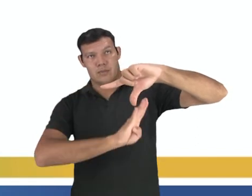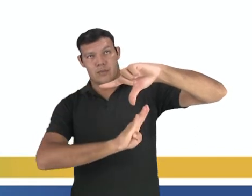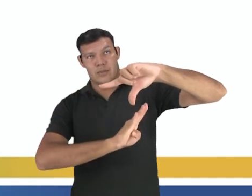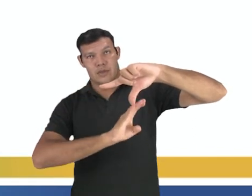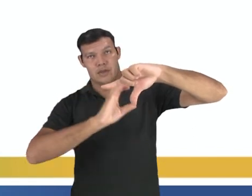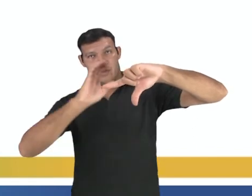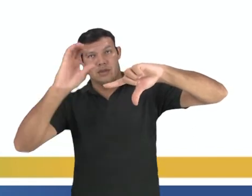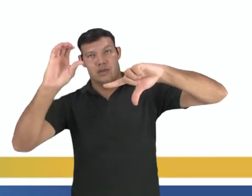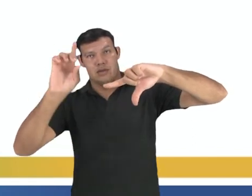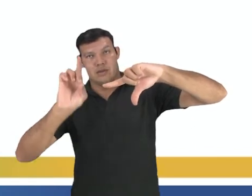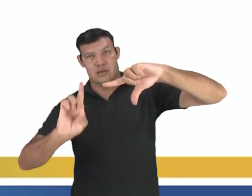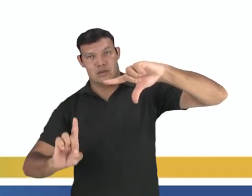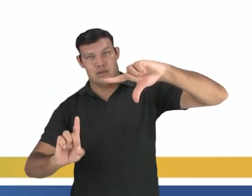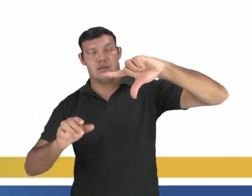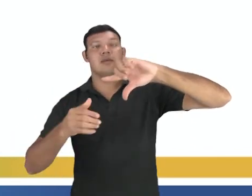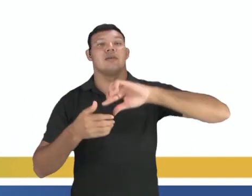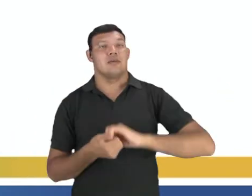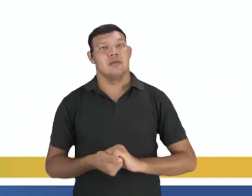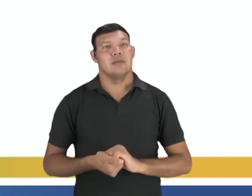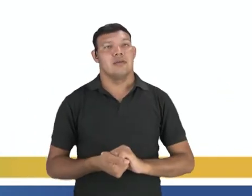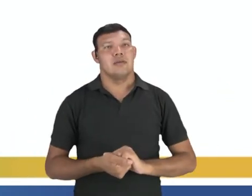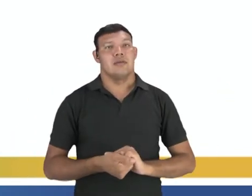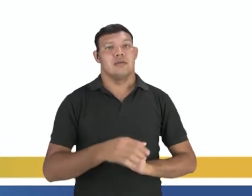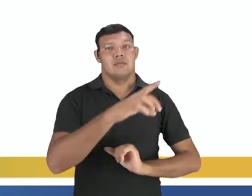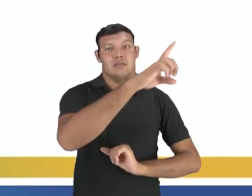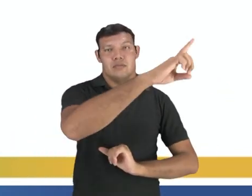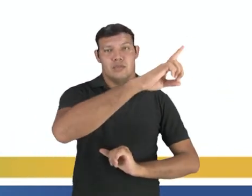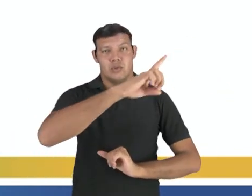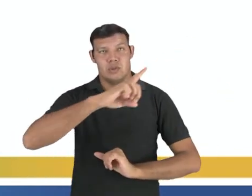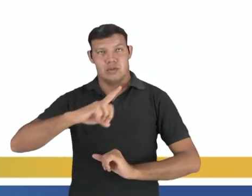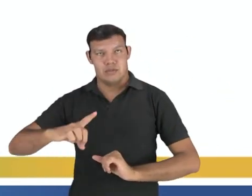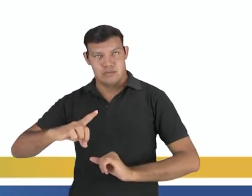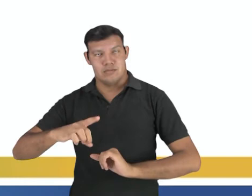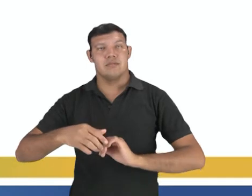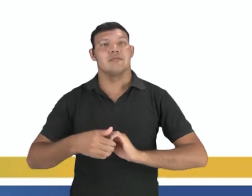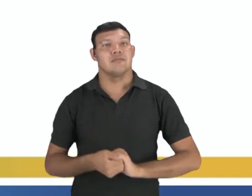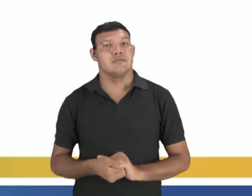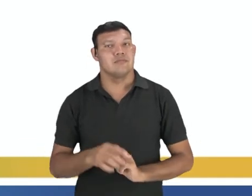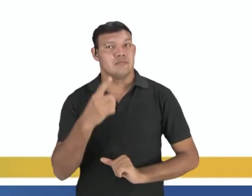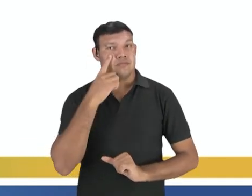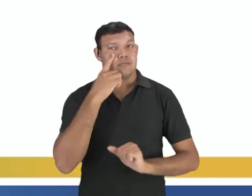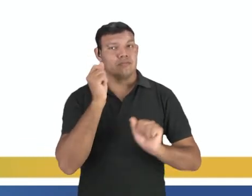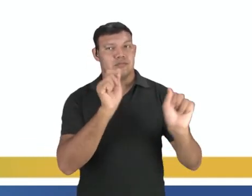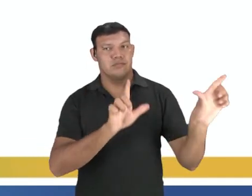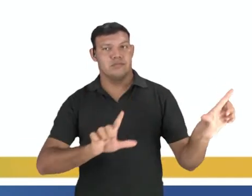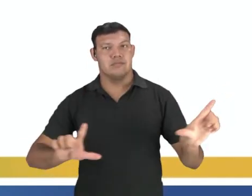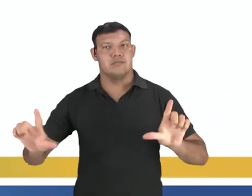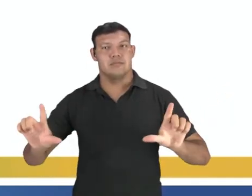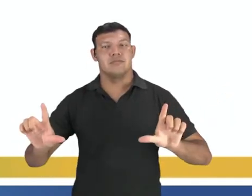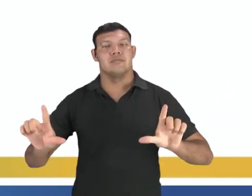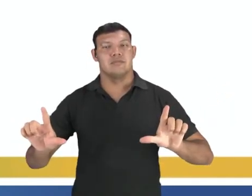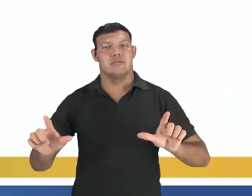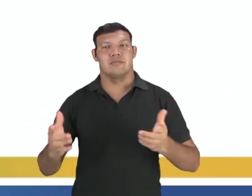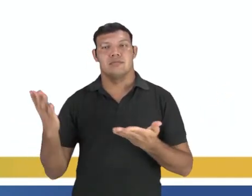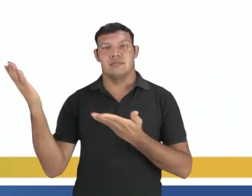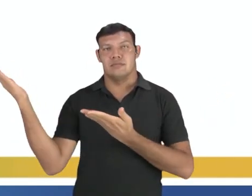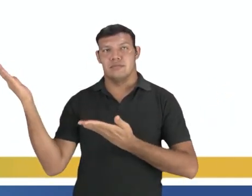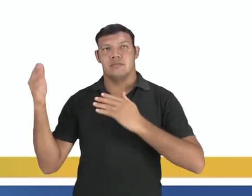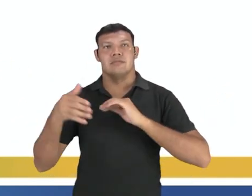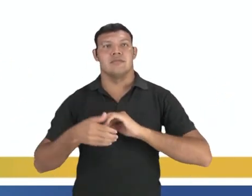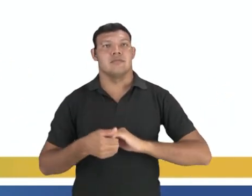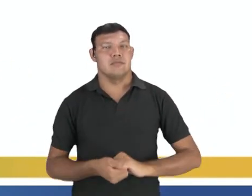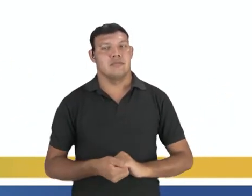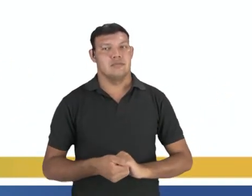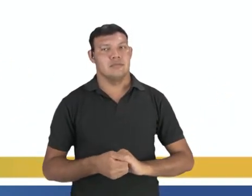x e diagonal D. Nós temos aí a demonstração, tá? Então, observe